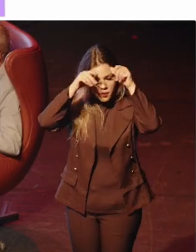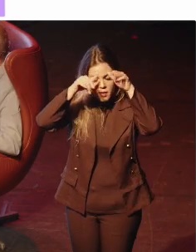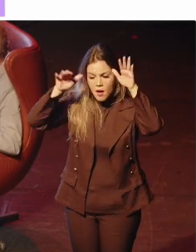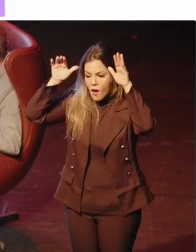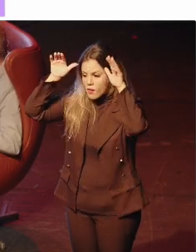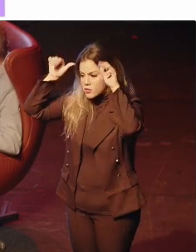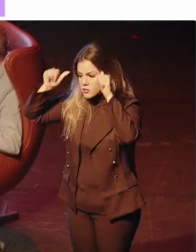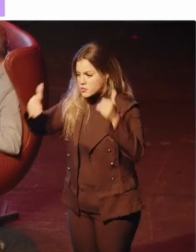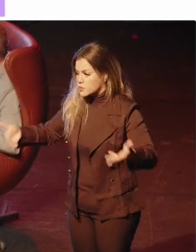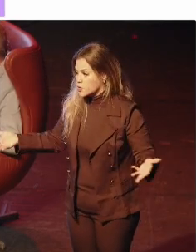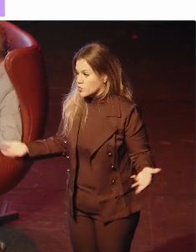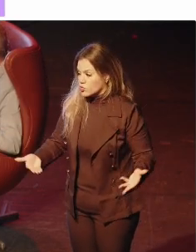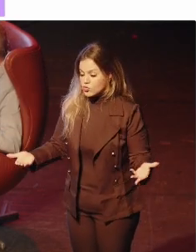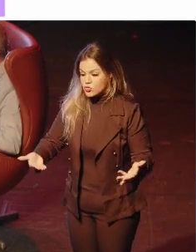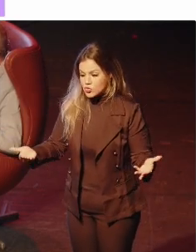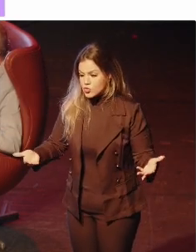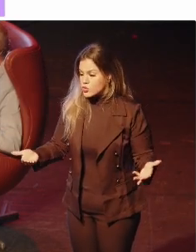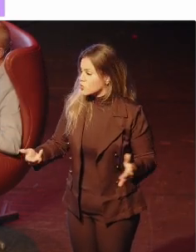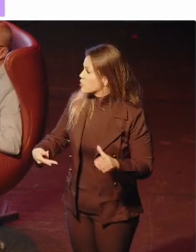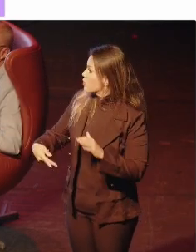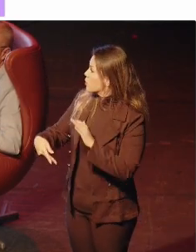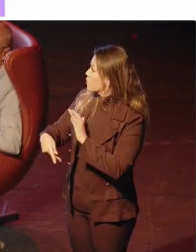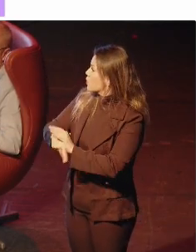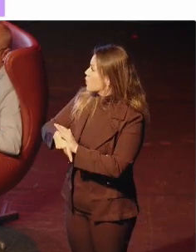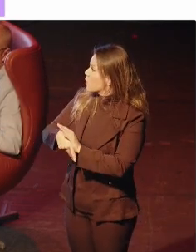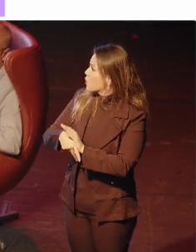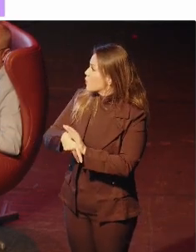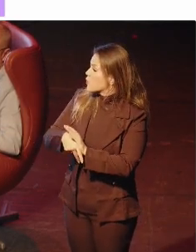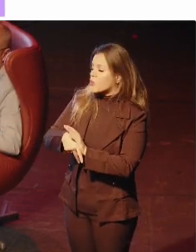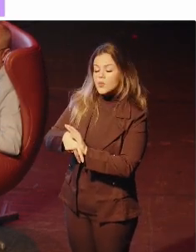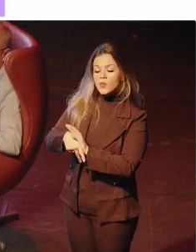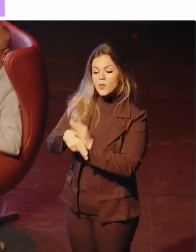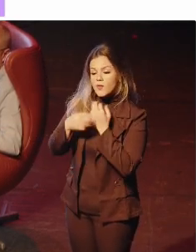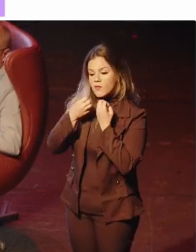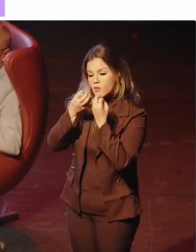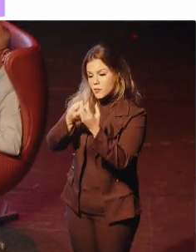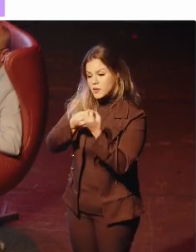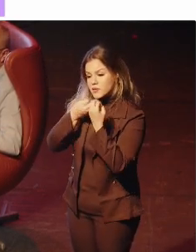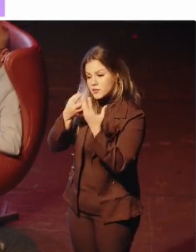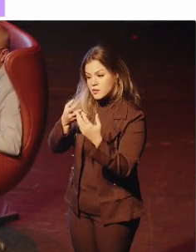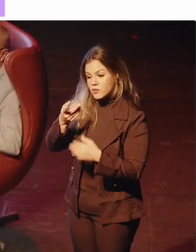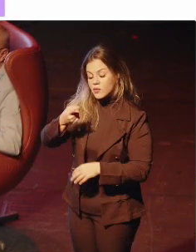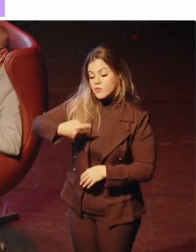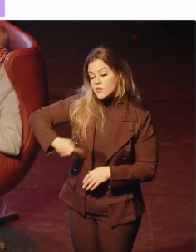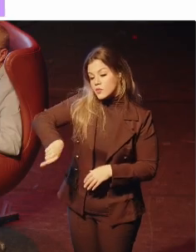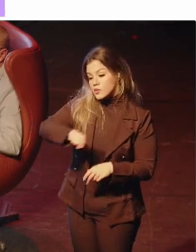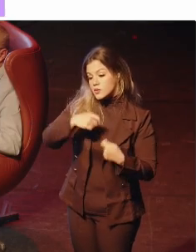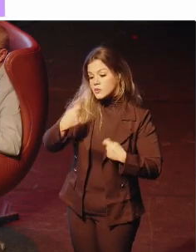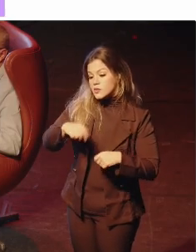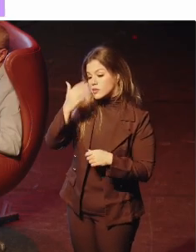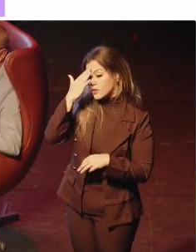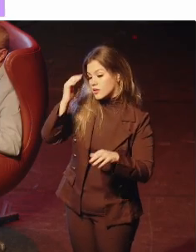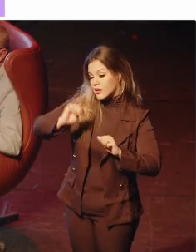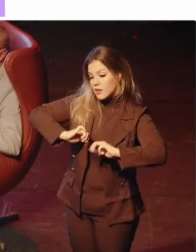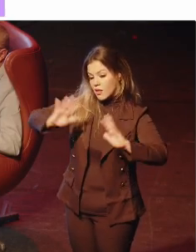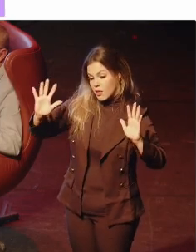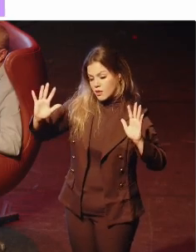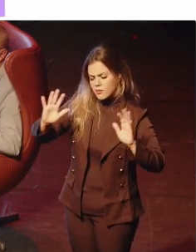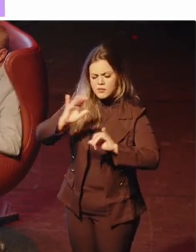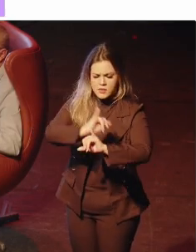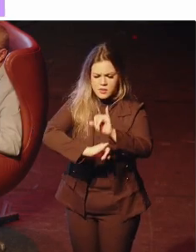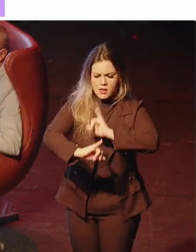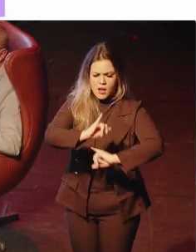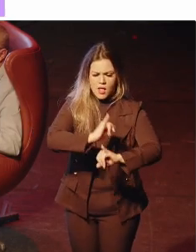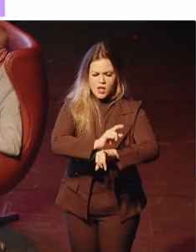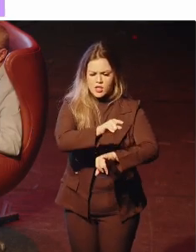ano, é dar educação às pessoas. As pessoas têm que saber. A internet é ótima,